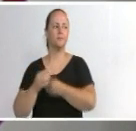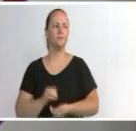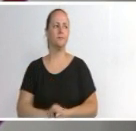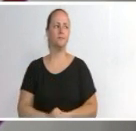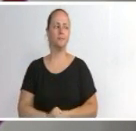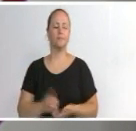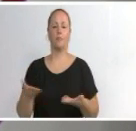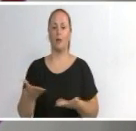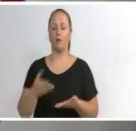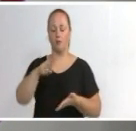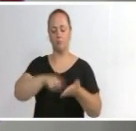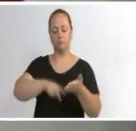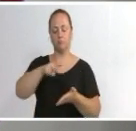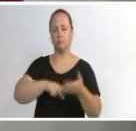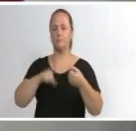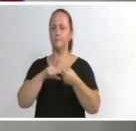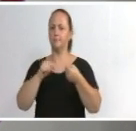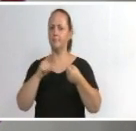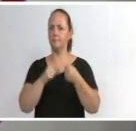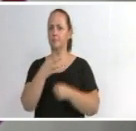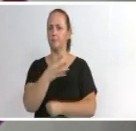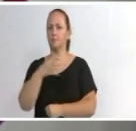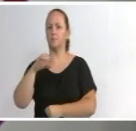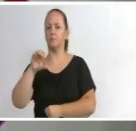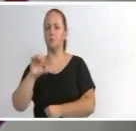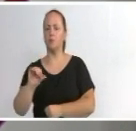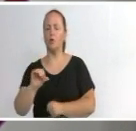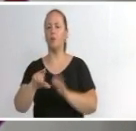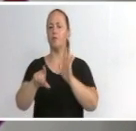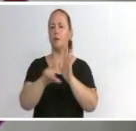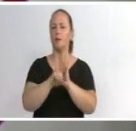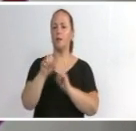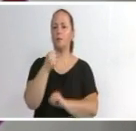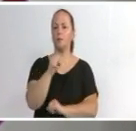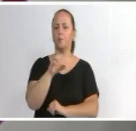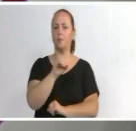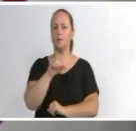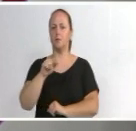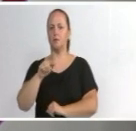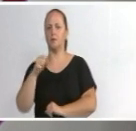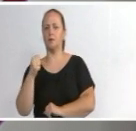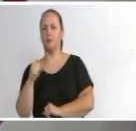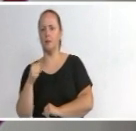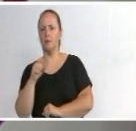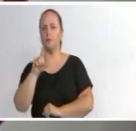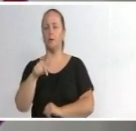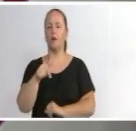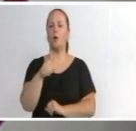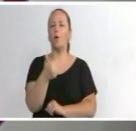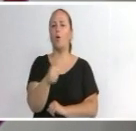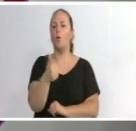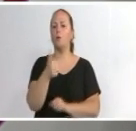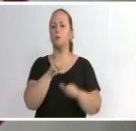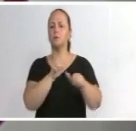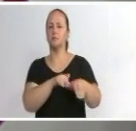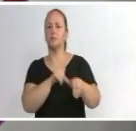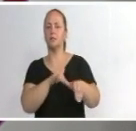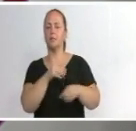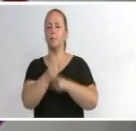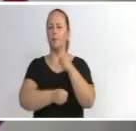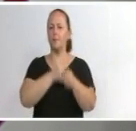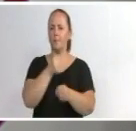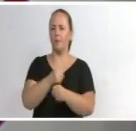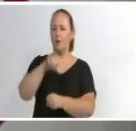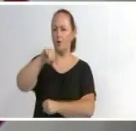passo a ler o artigo 49 da Lei 8.078, de 11 de setembro de 90, que entrou em vigor em 11